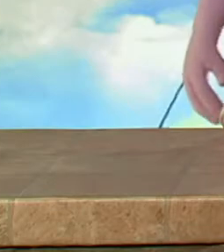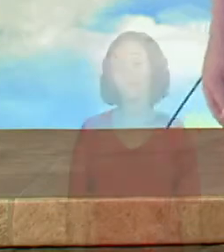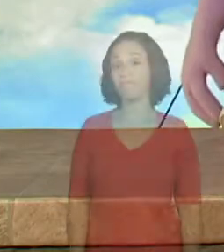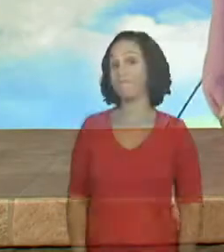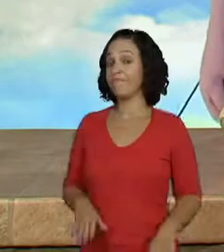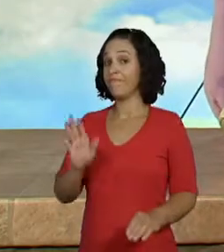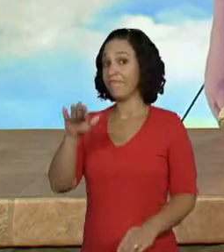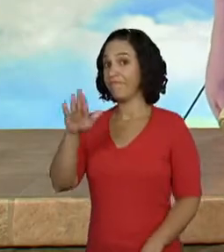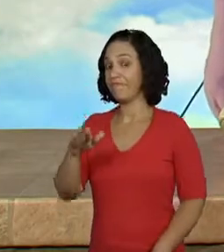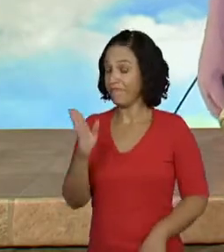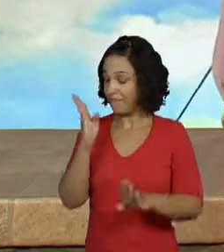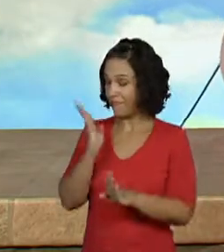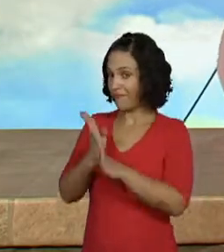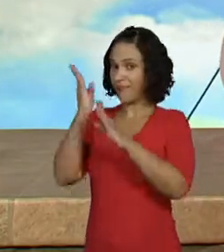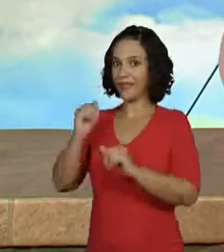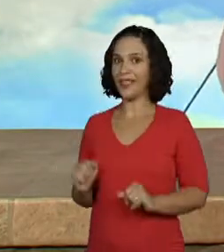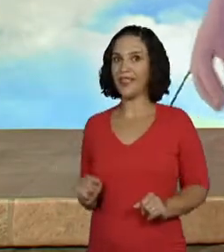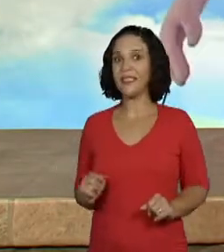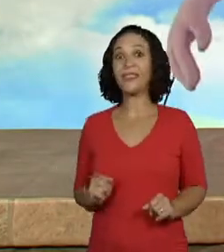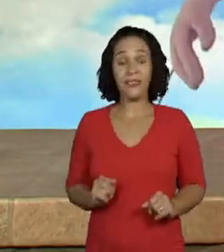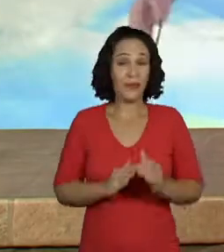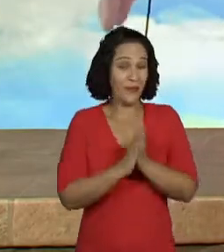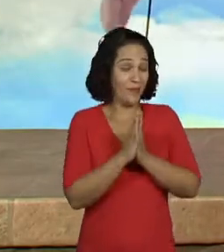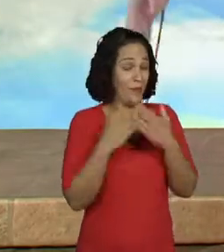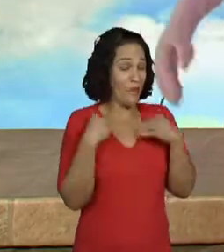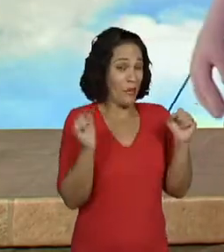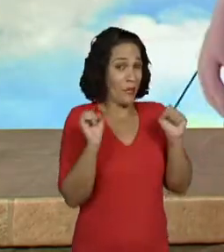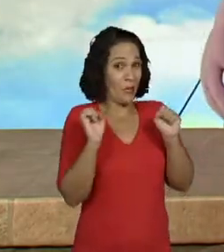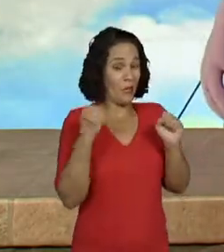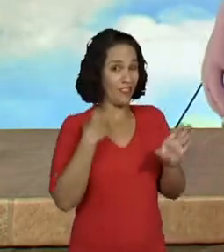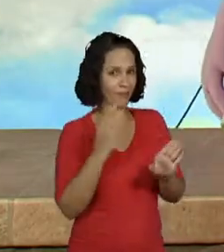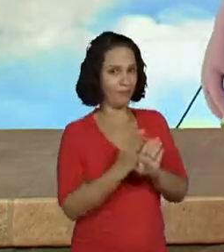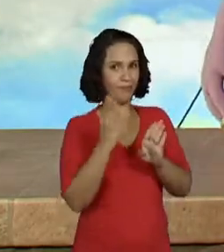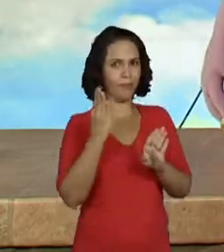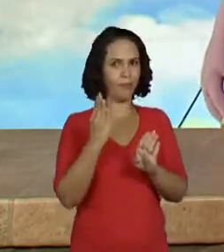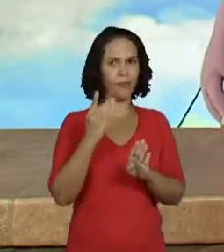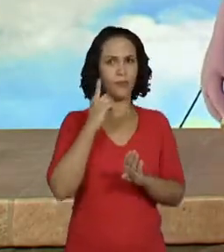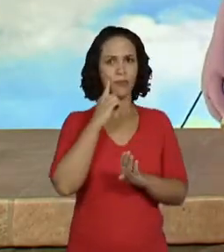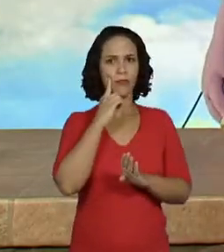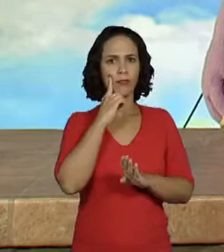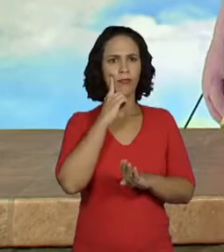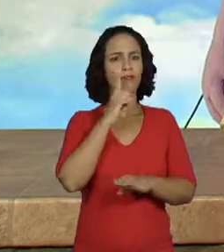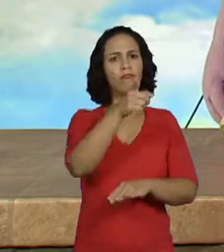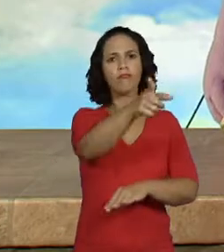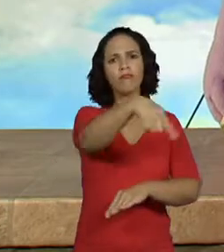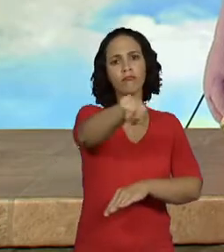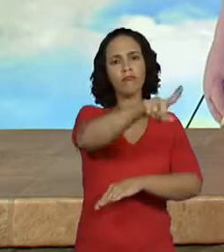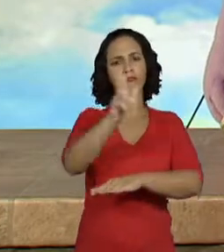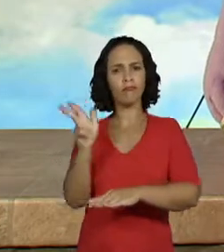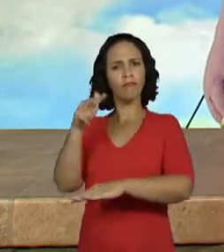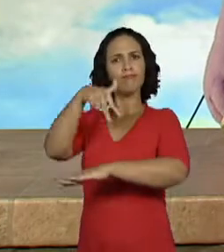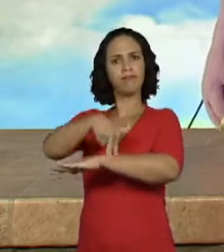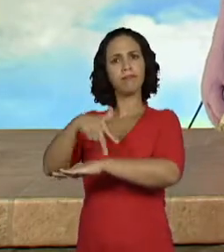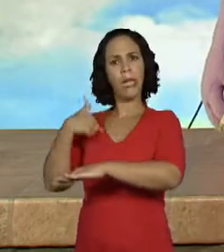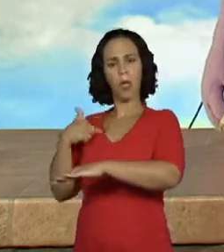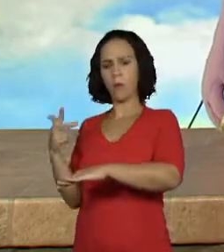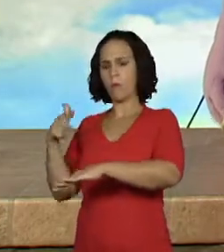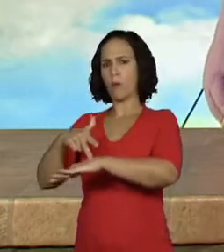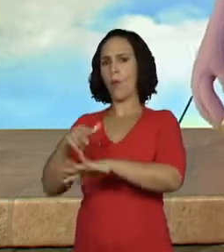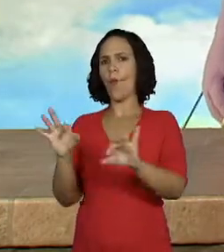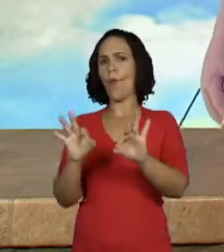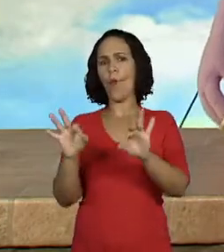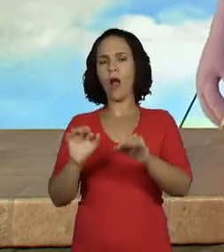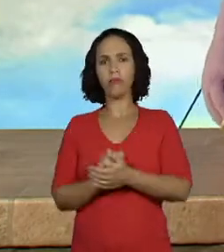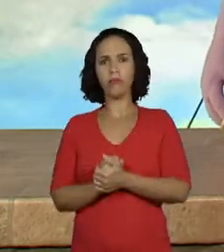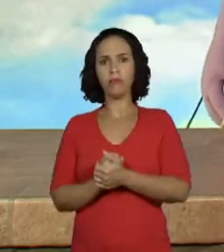Ha! Adivinha! Ai, eu adoro adivinhar! Todos me pisam, mas não piso em ninguém.